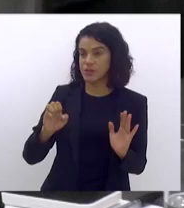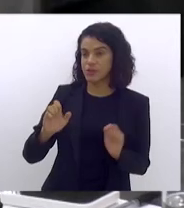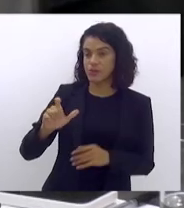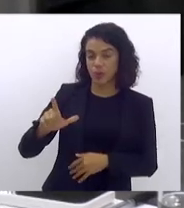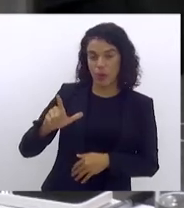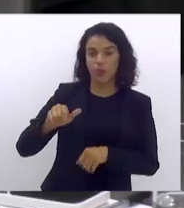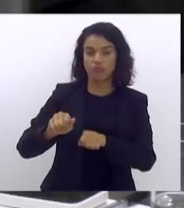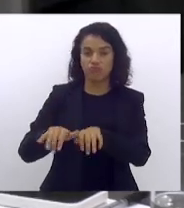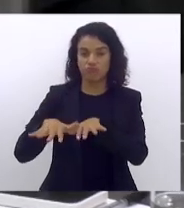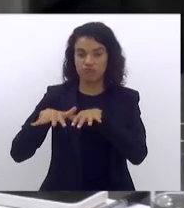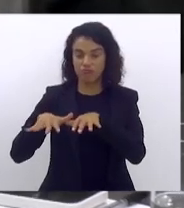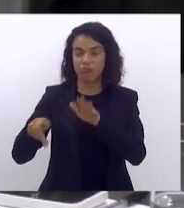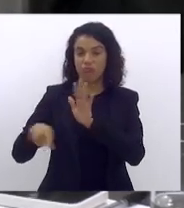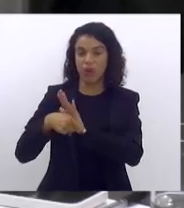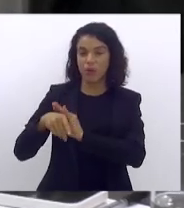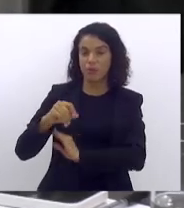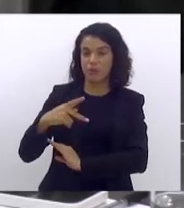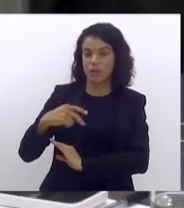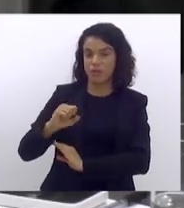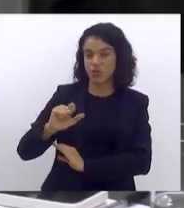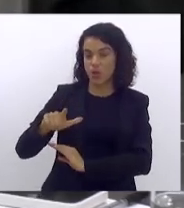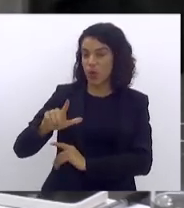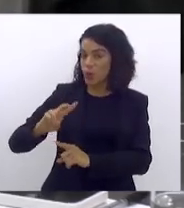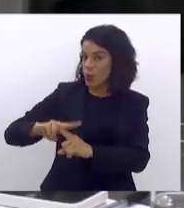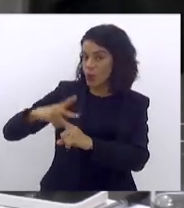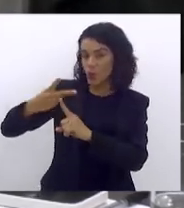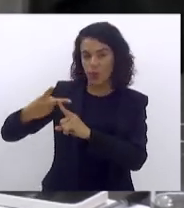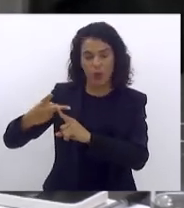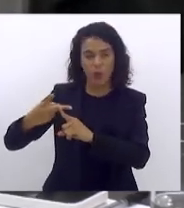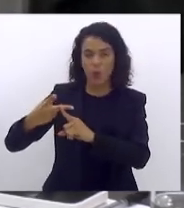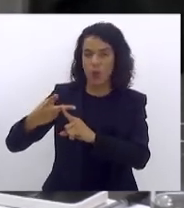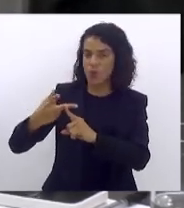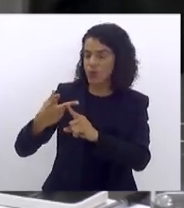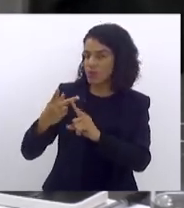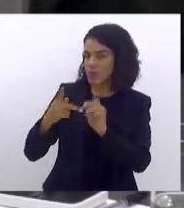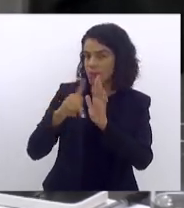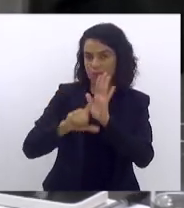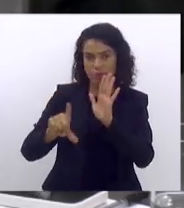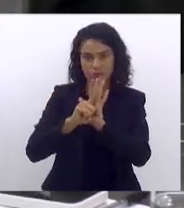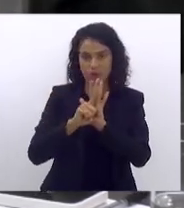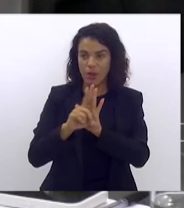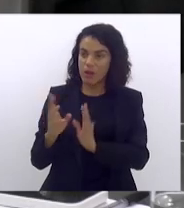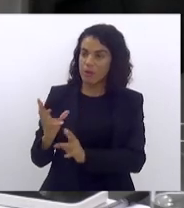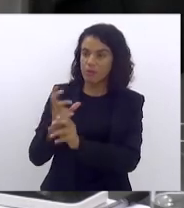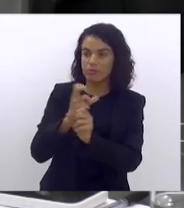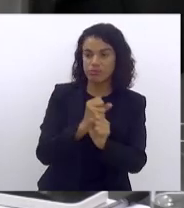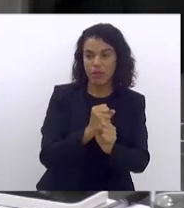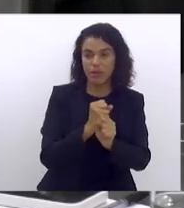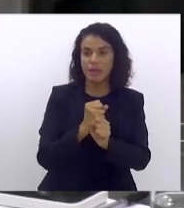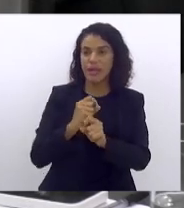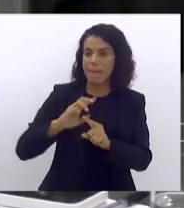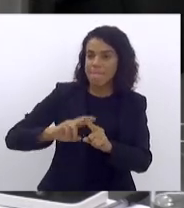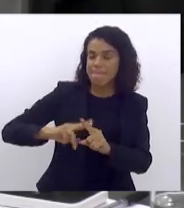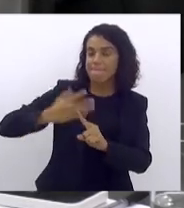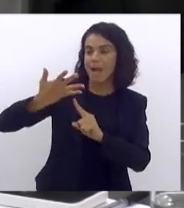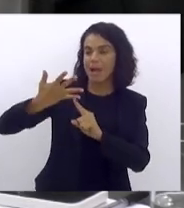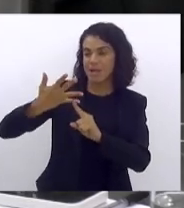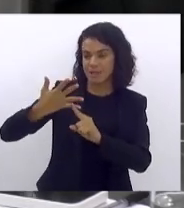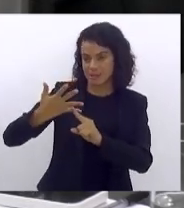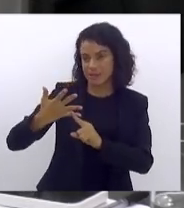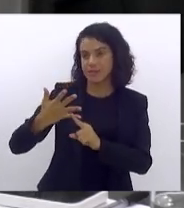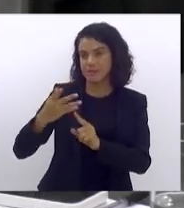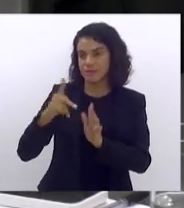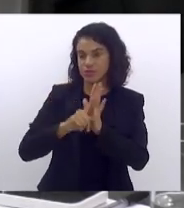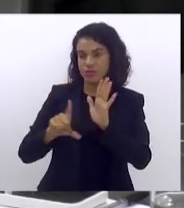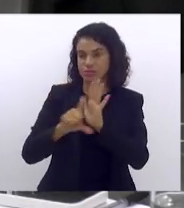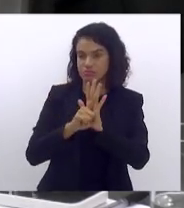bancada do PSOL com quase o dobro de produtividade, o que justificaria, em termos numéricos, ter um maior volume de projetos trazidos às comissões.